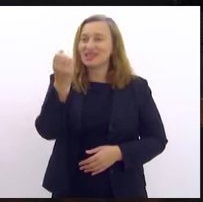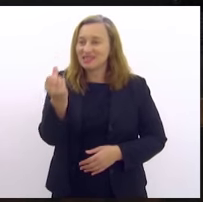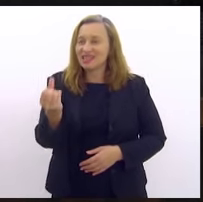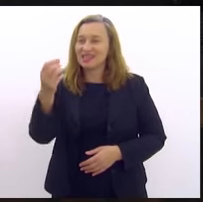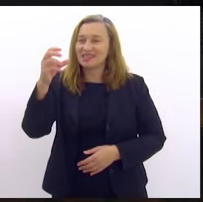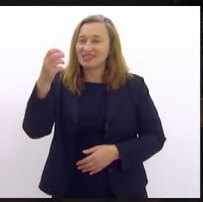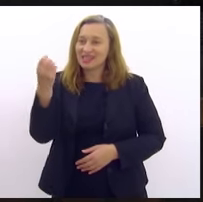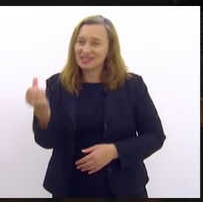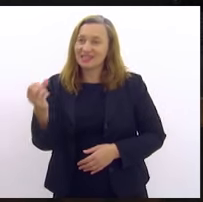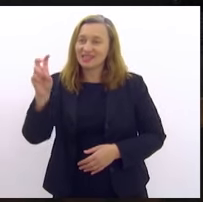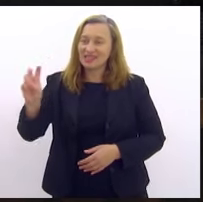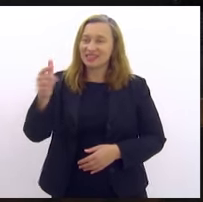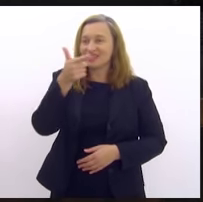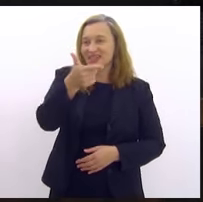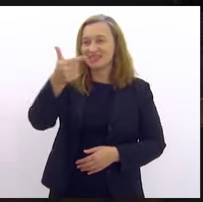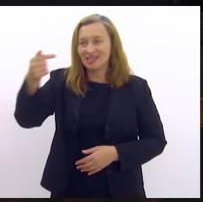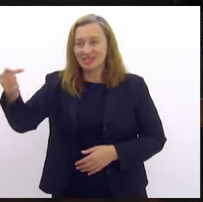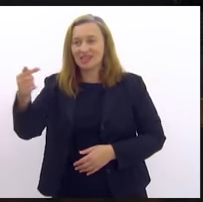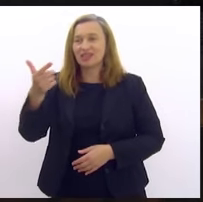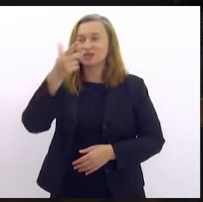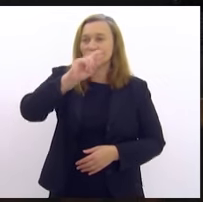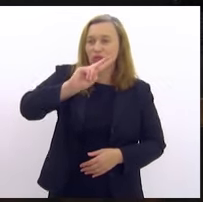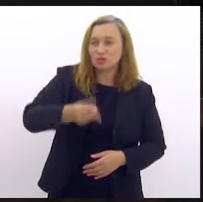2.665 de 17,